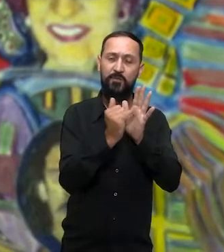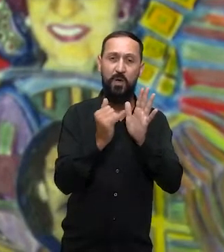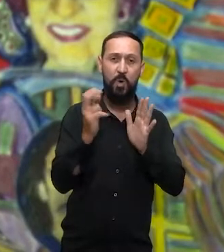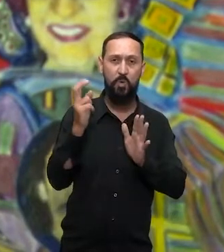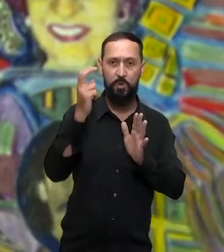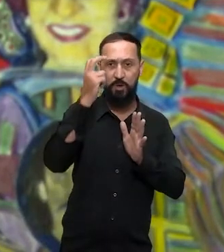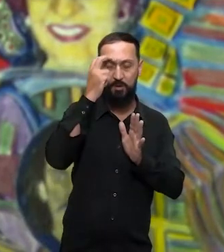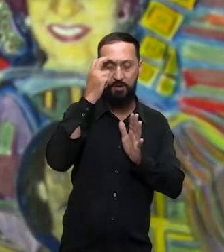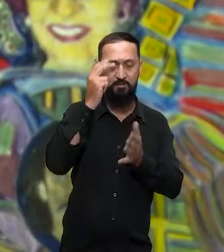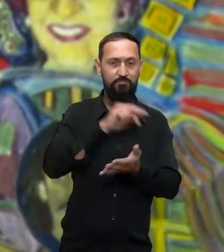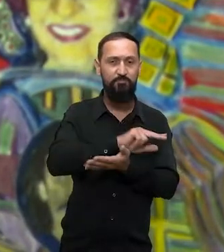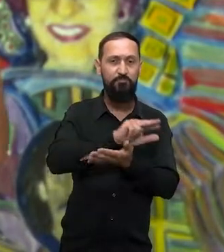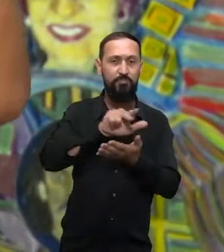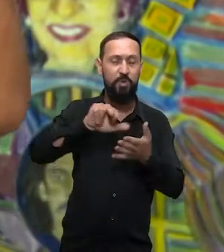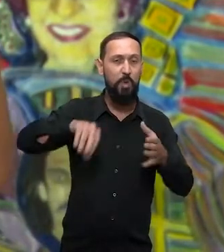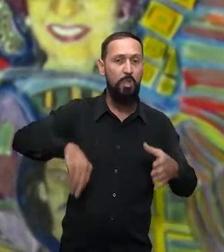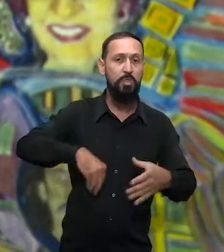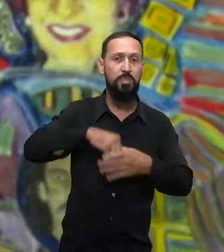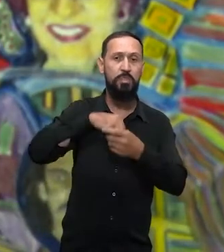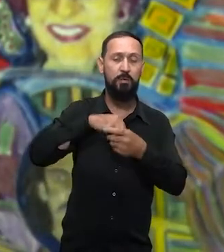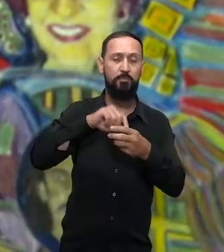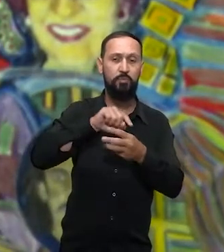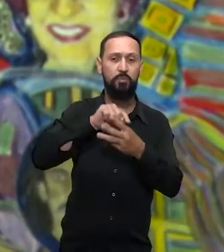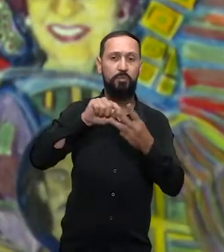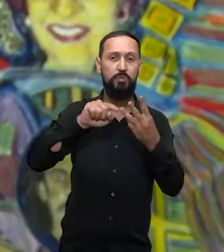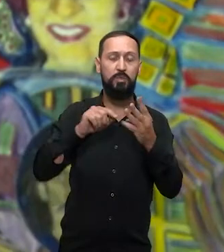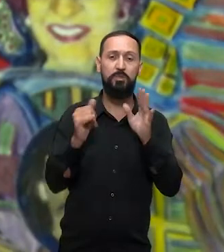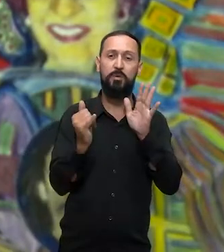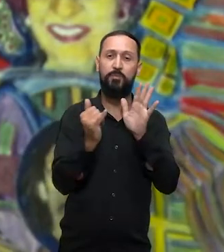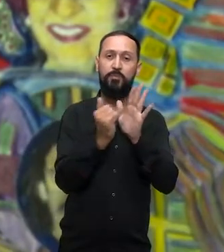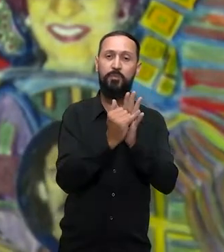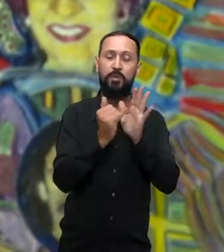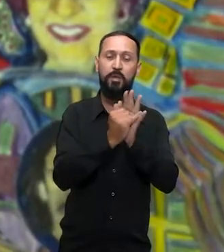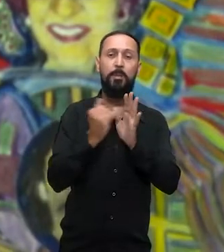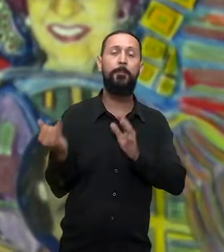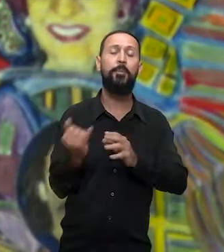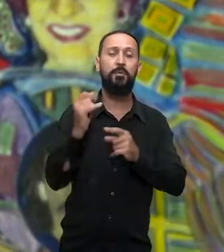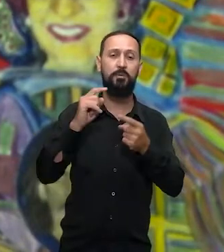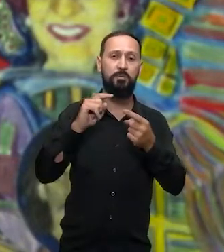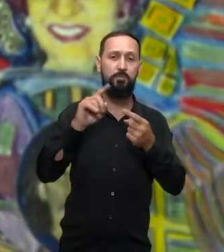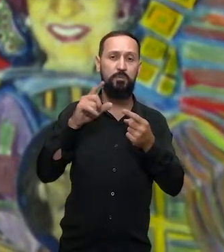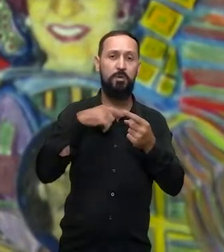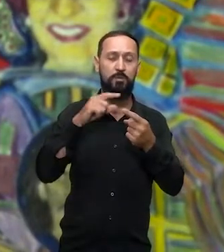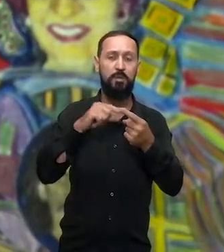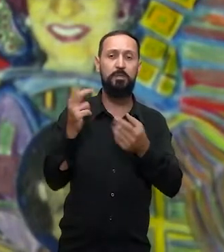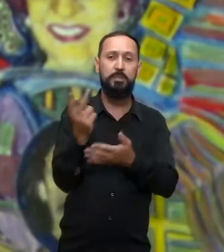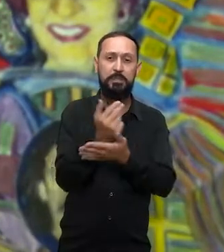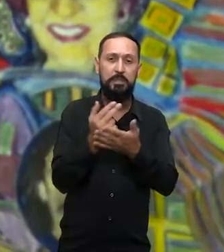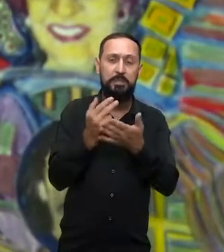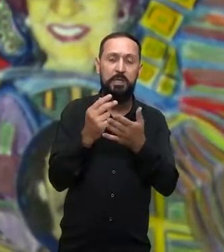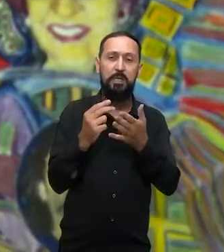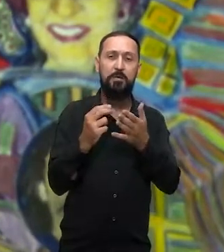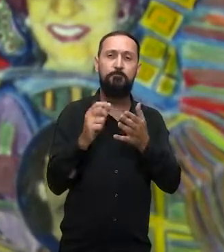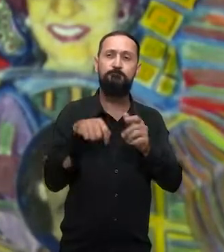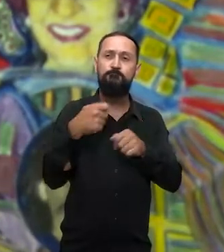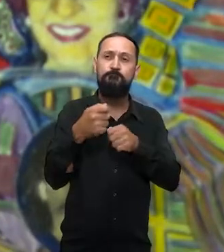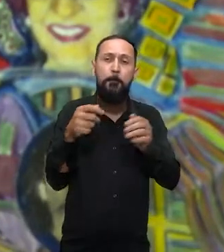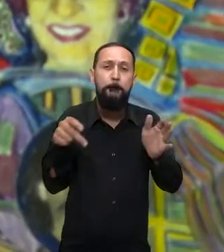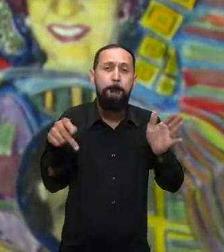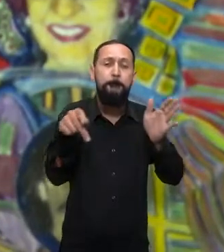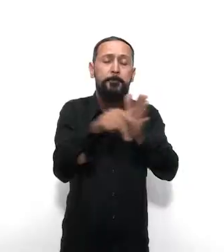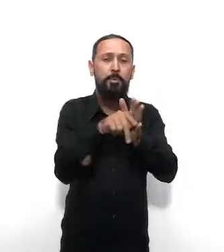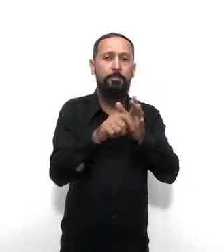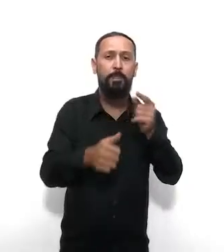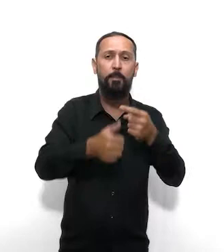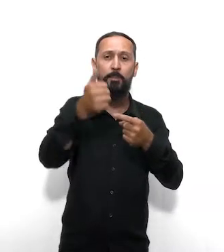cultural muito rica. Dentro dos 3 iconografias mais importantes, são esses desenhos, esses símbolos com